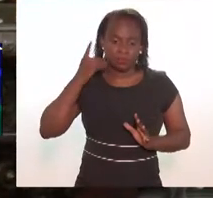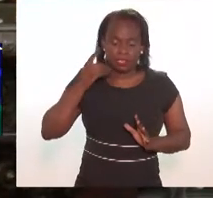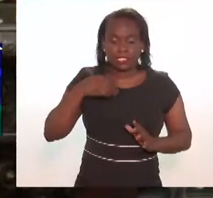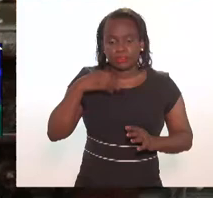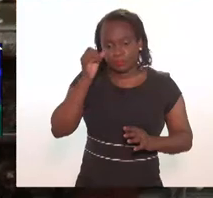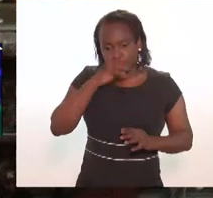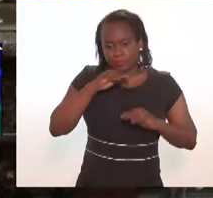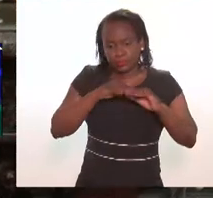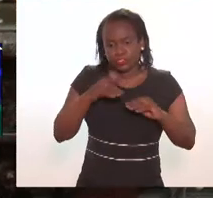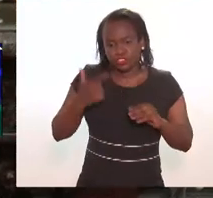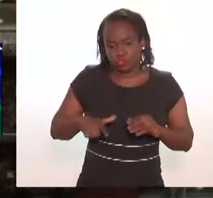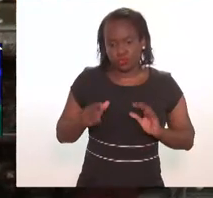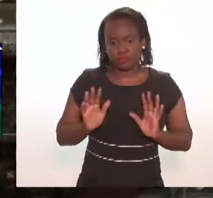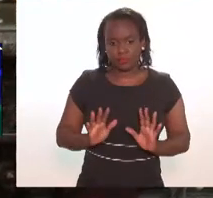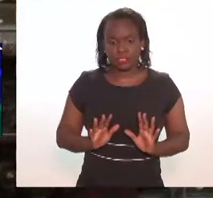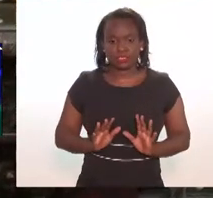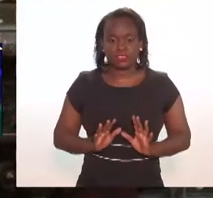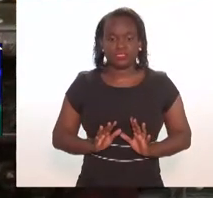Vossa Excelência.